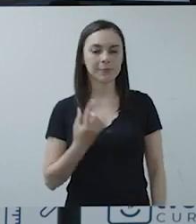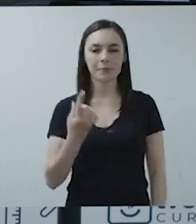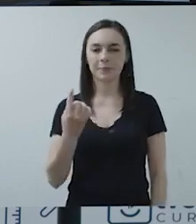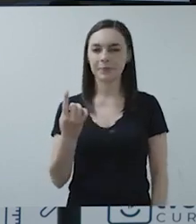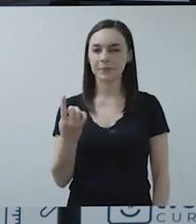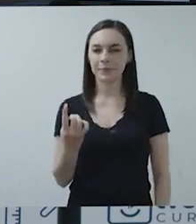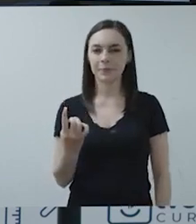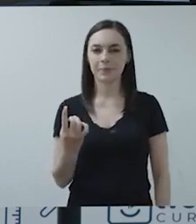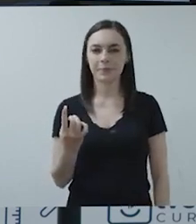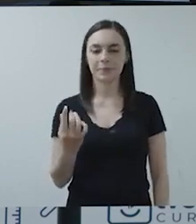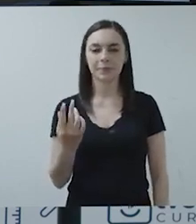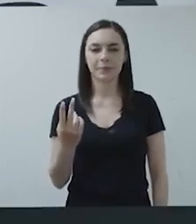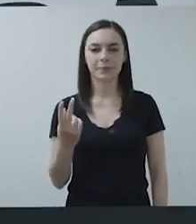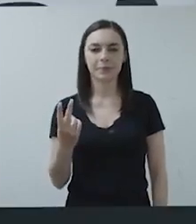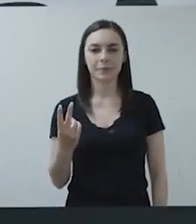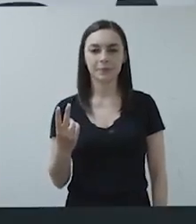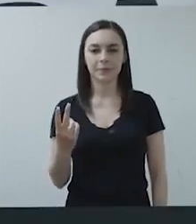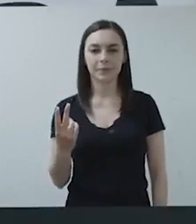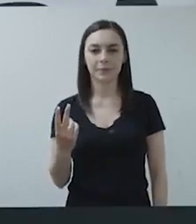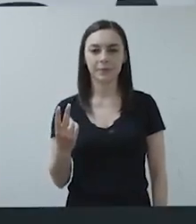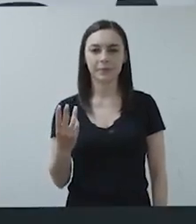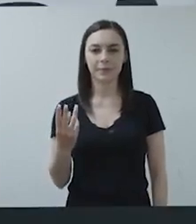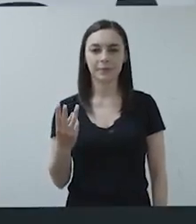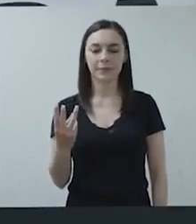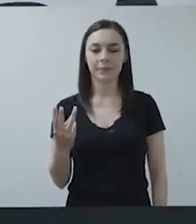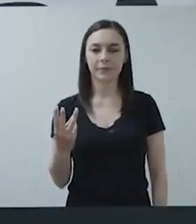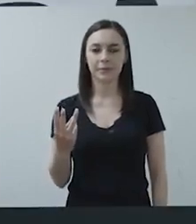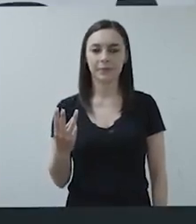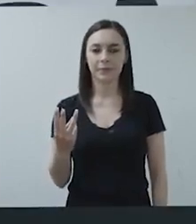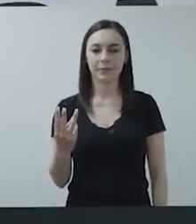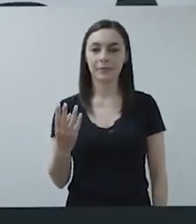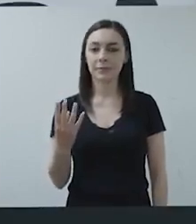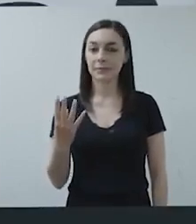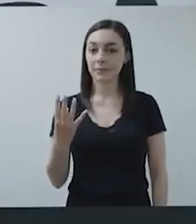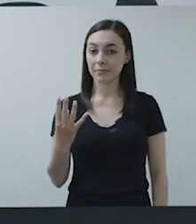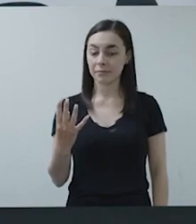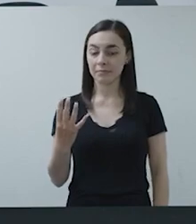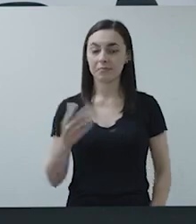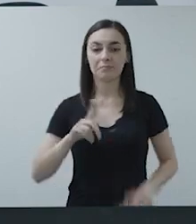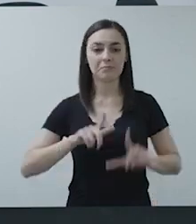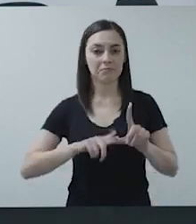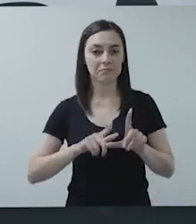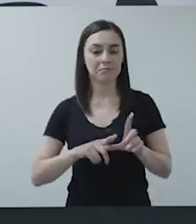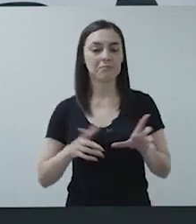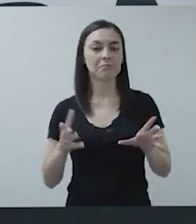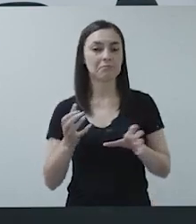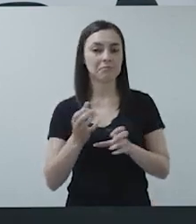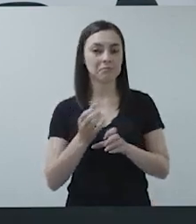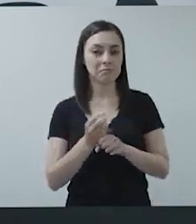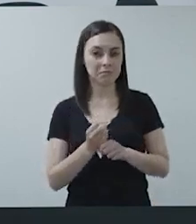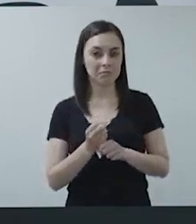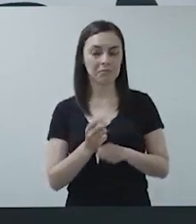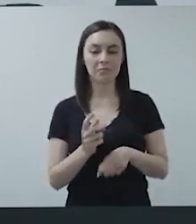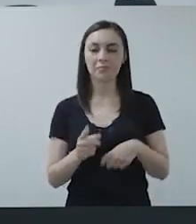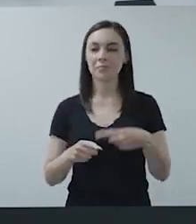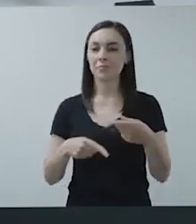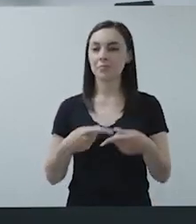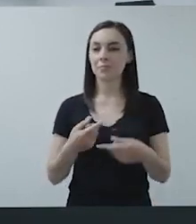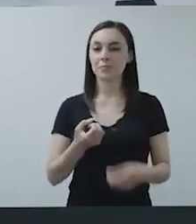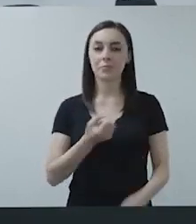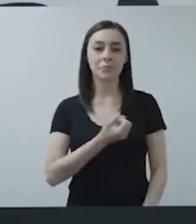Uma, duas, três, quatro letras. E aqui o número